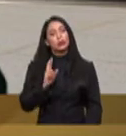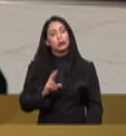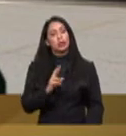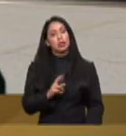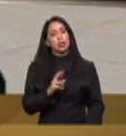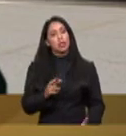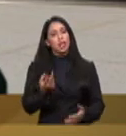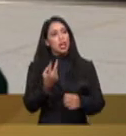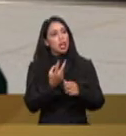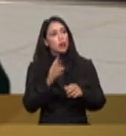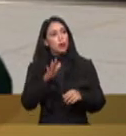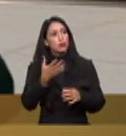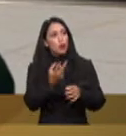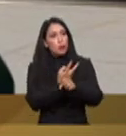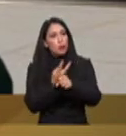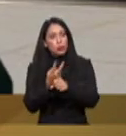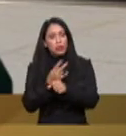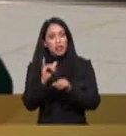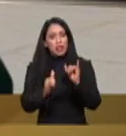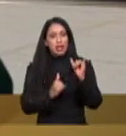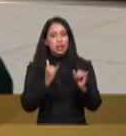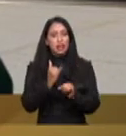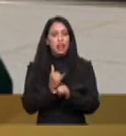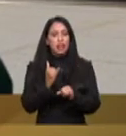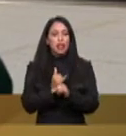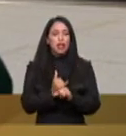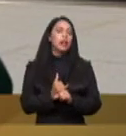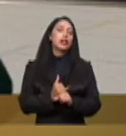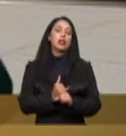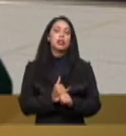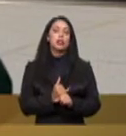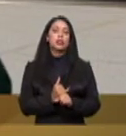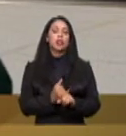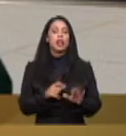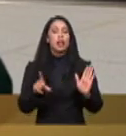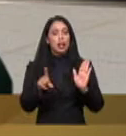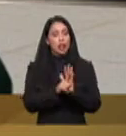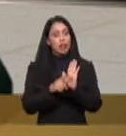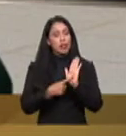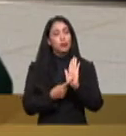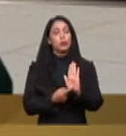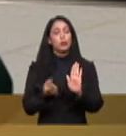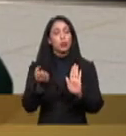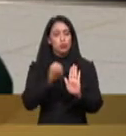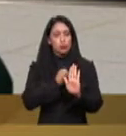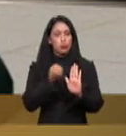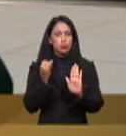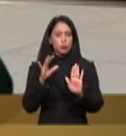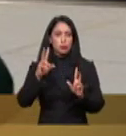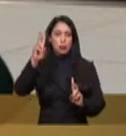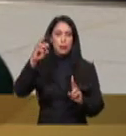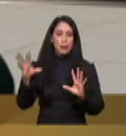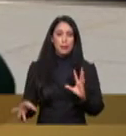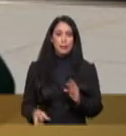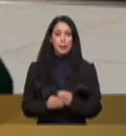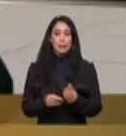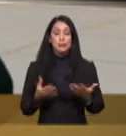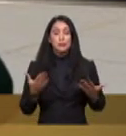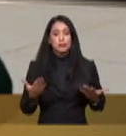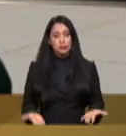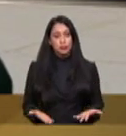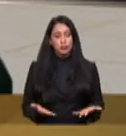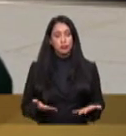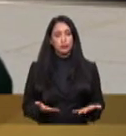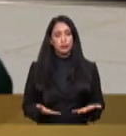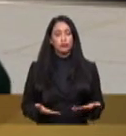aplicações de busca na internet, nos termos do artigo 26, parágrafo 6º da Lei 9.504/97, fecho aspas. Pois bem, nos